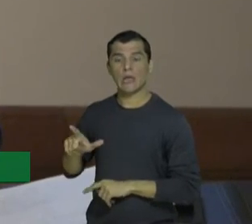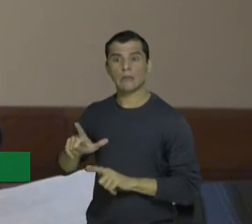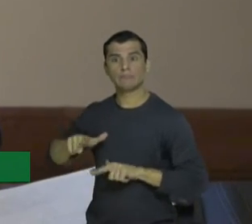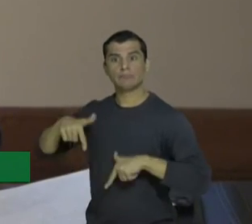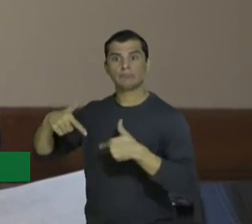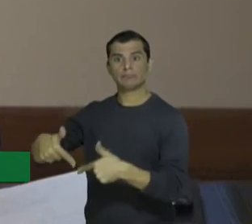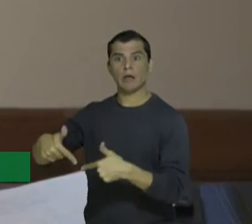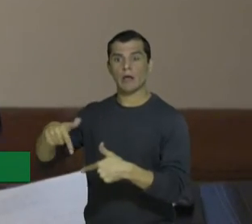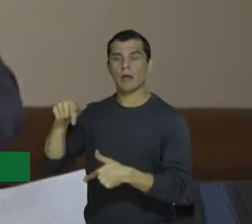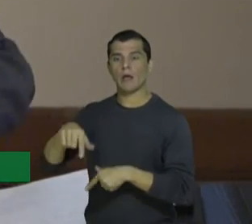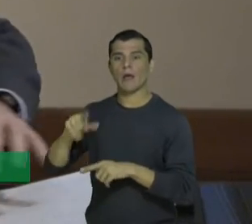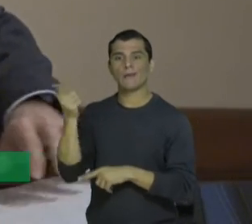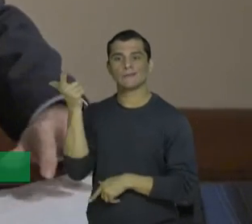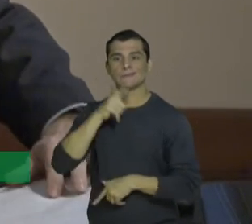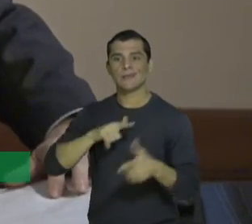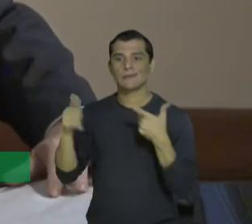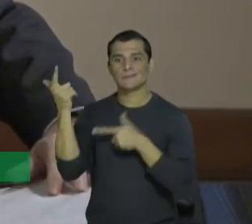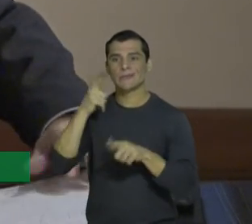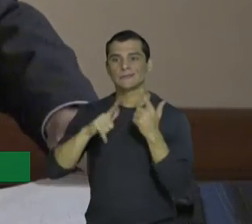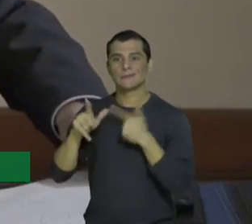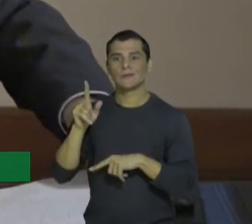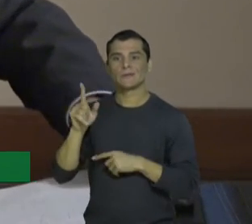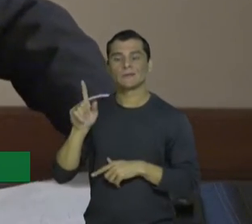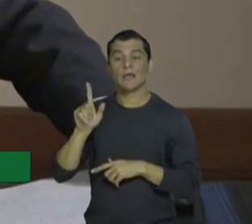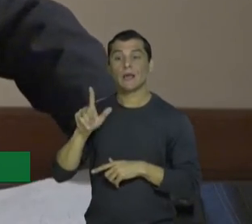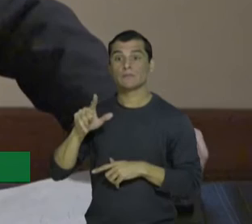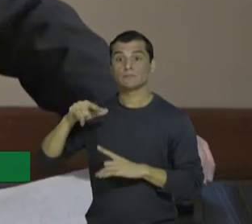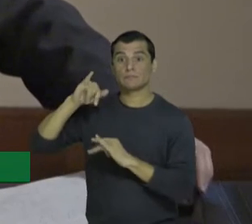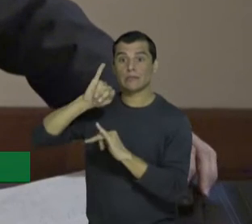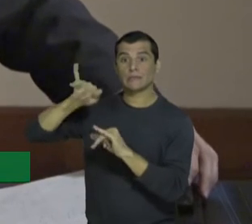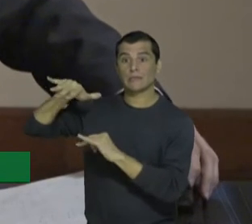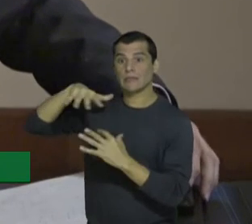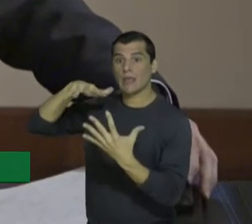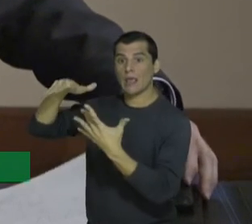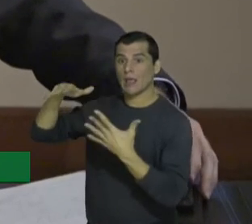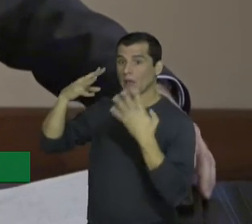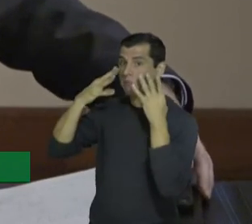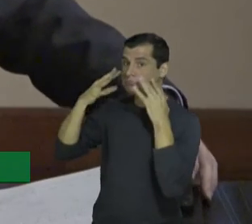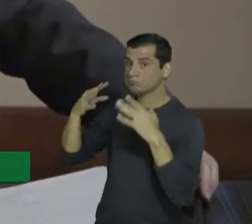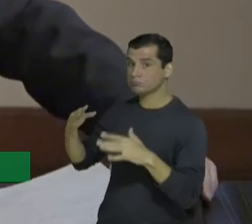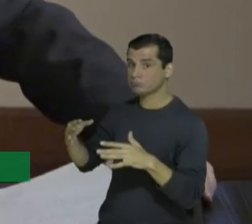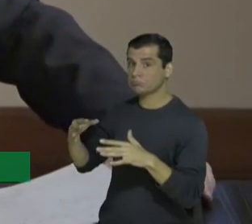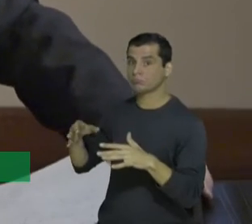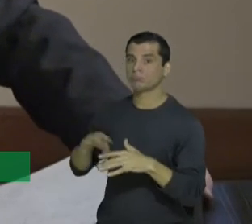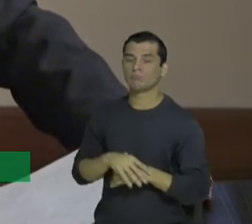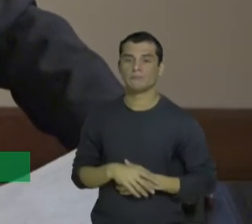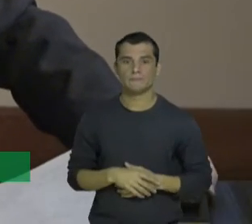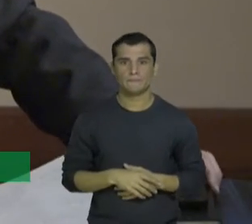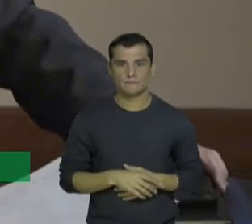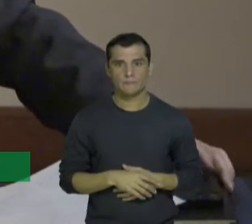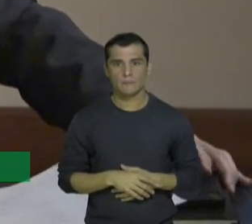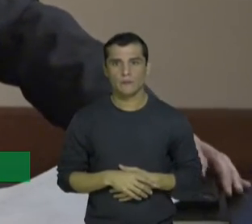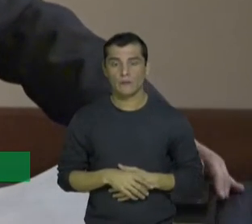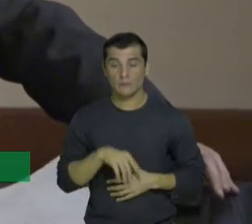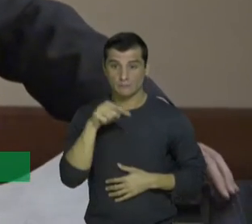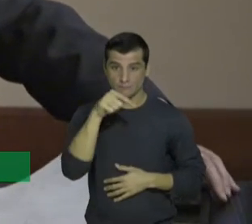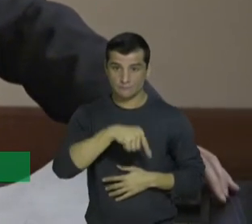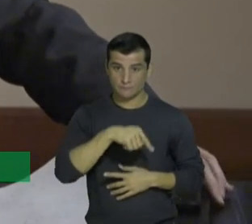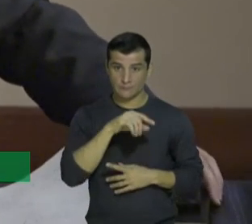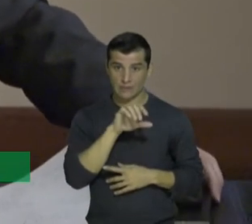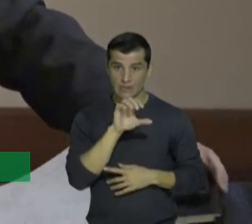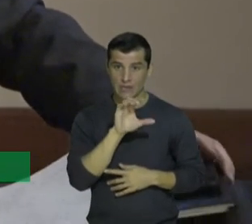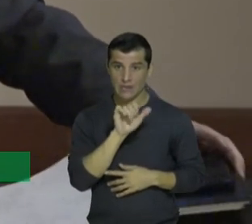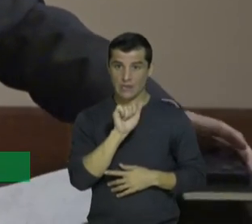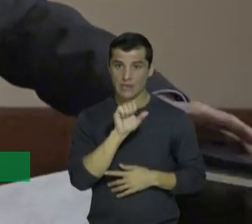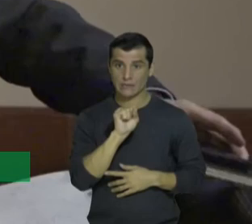eh façam sentido eh no mercado internacional eh a nossa empresa a caçava sa tem 70